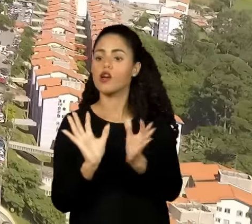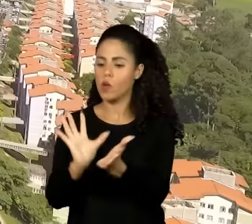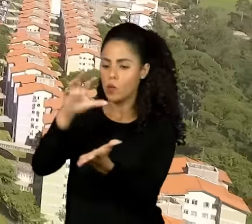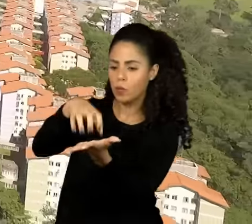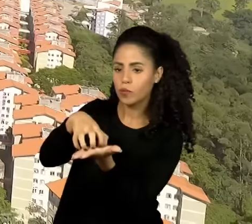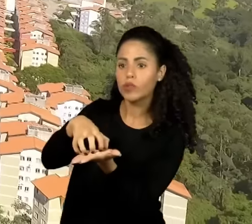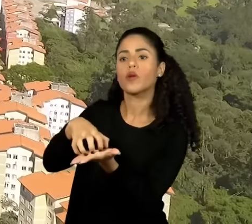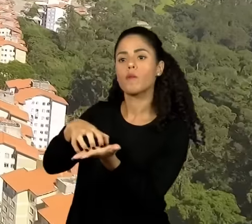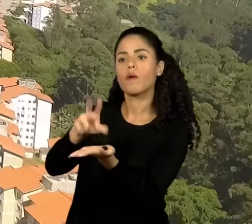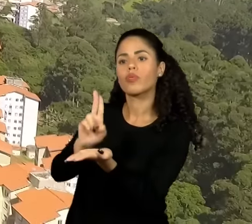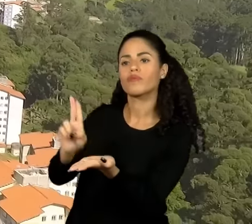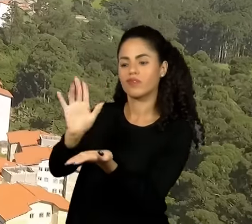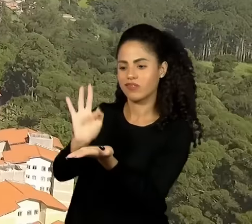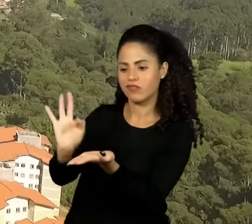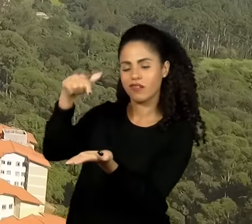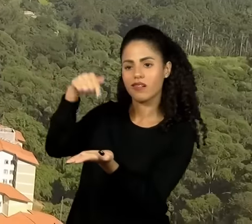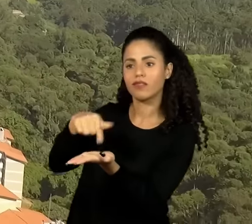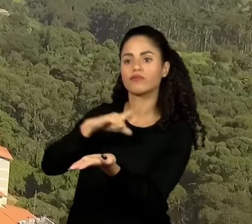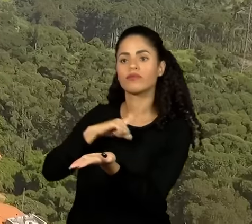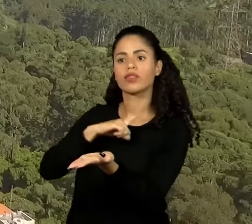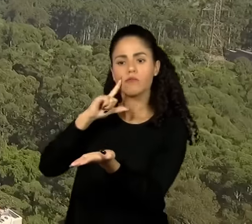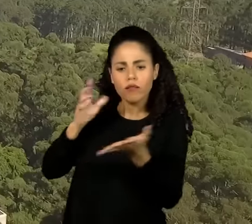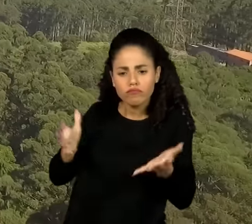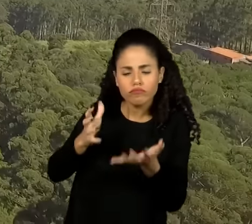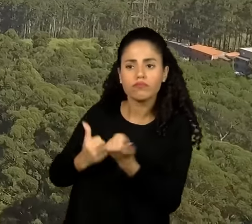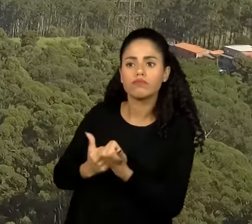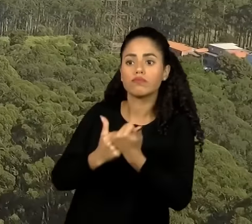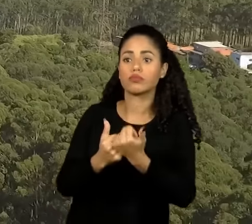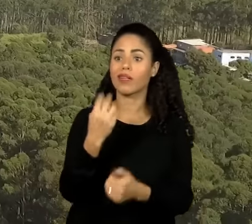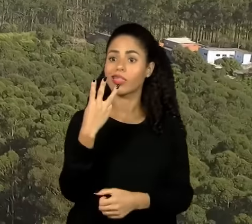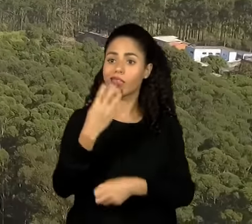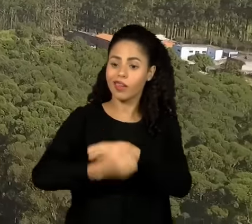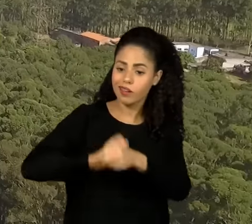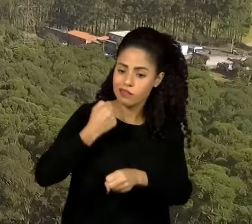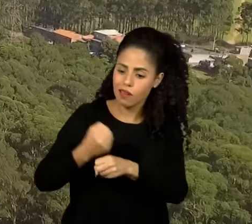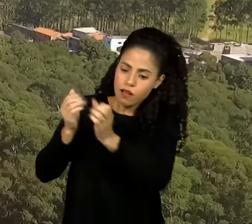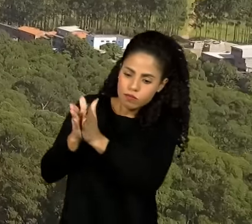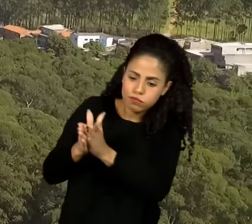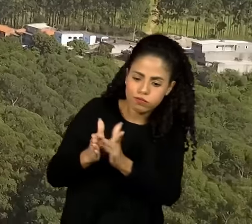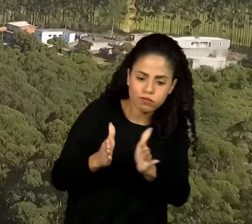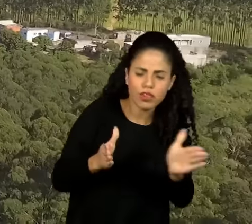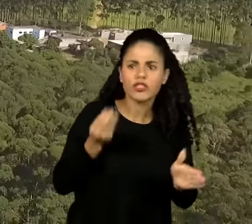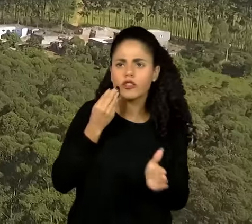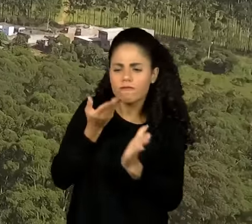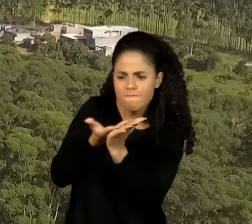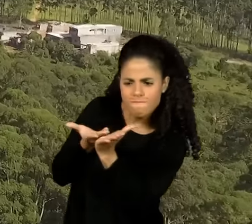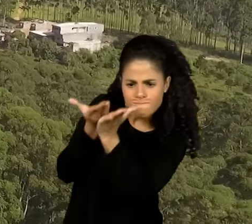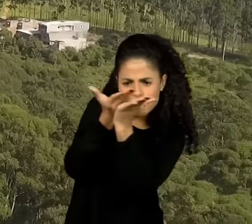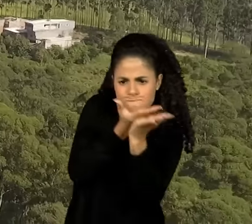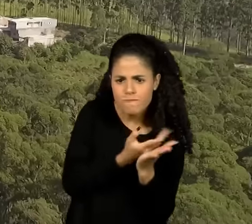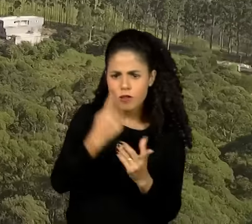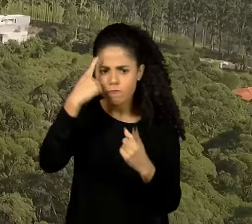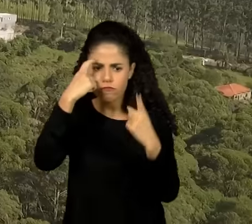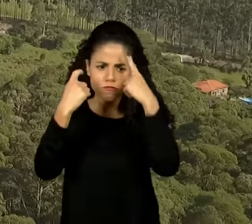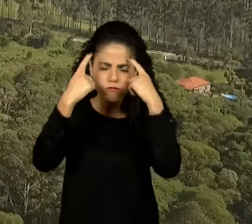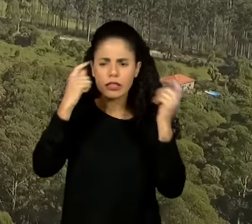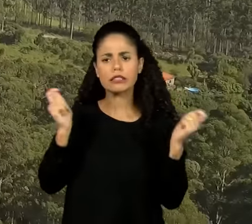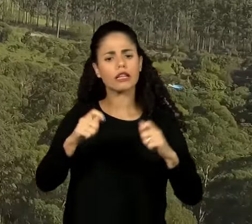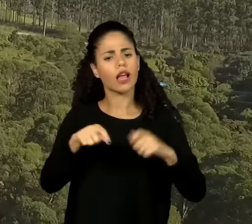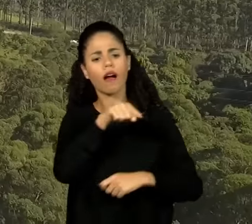livre e colaborativa. E aí, durante três anos, a gente fez essa composição de estudo, pensando na potencialidade e